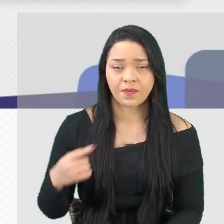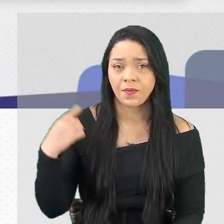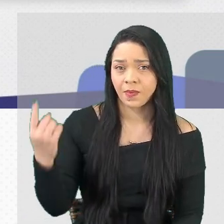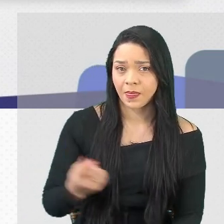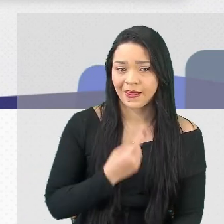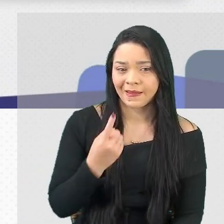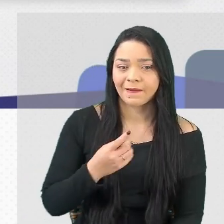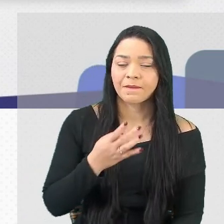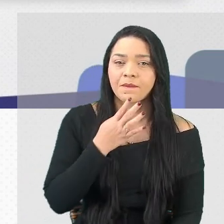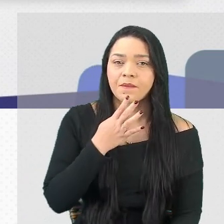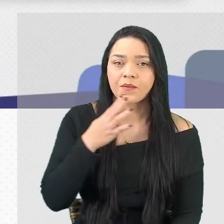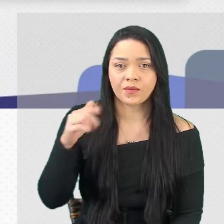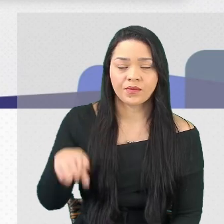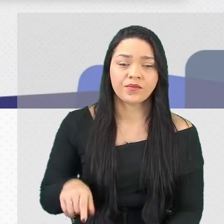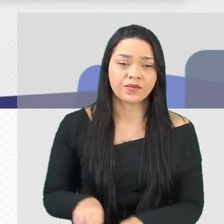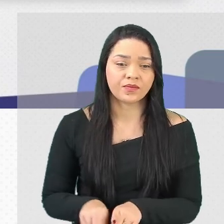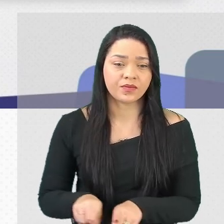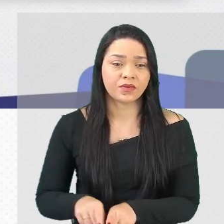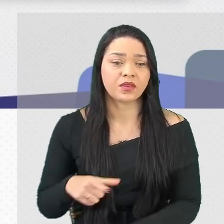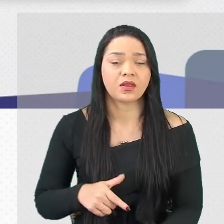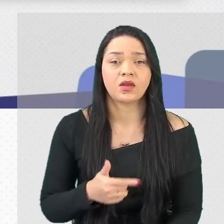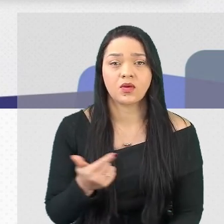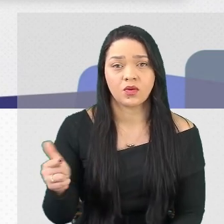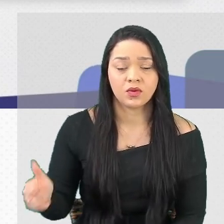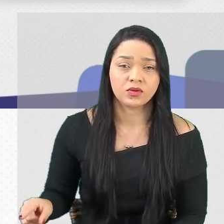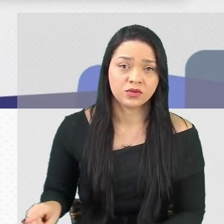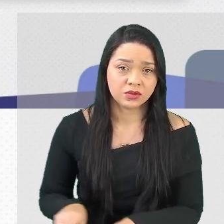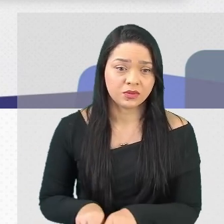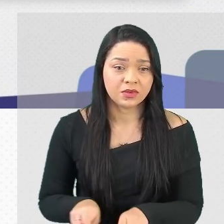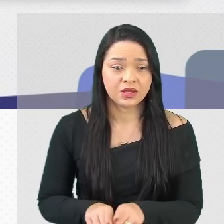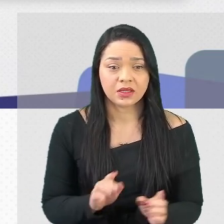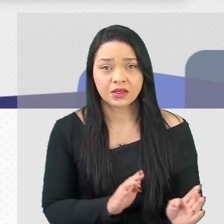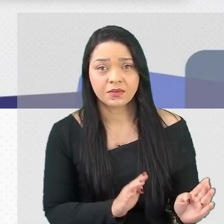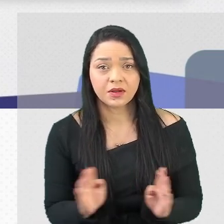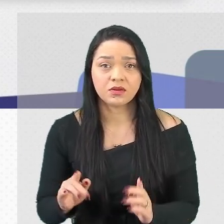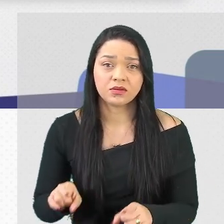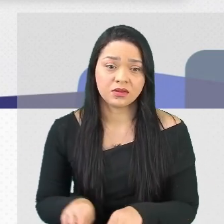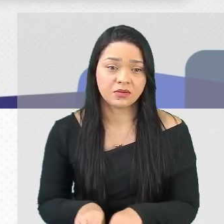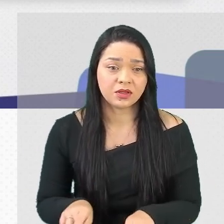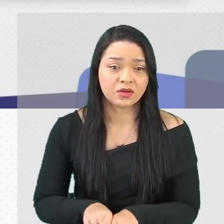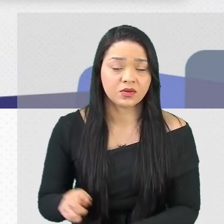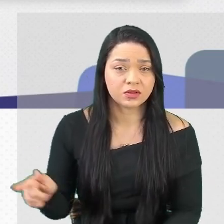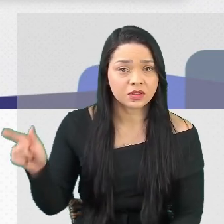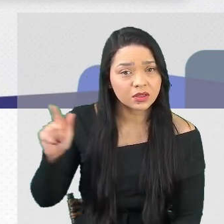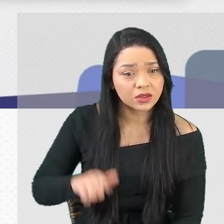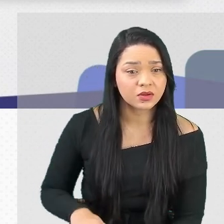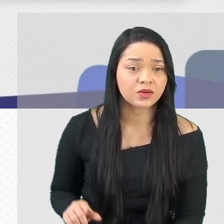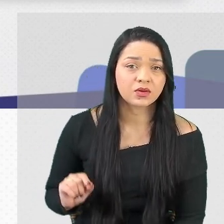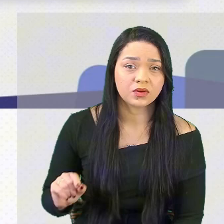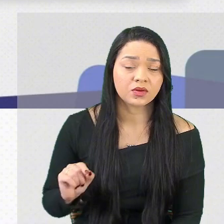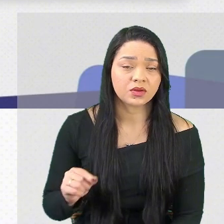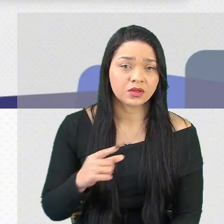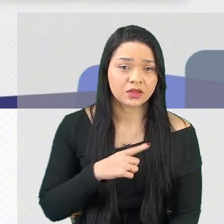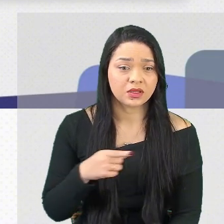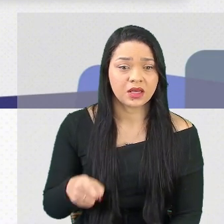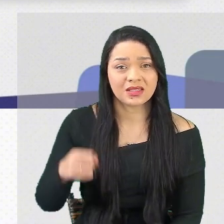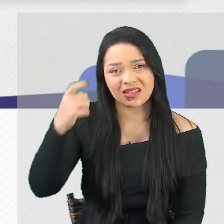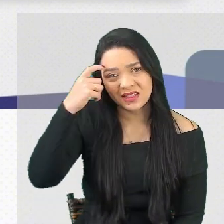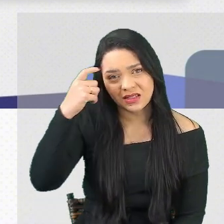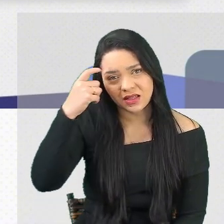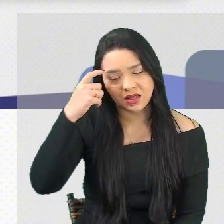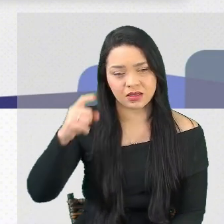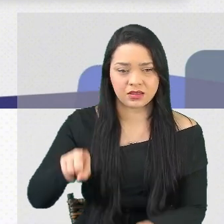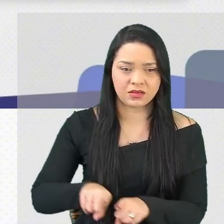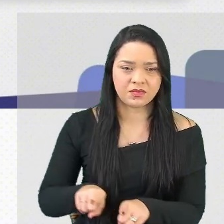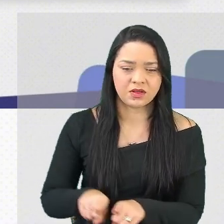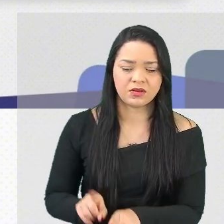aqui delimitamos para vocês, existem outros também teóricos que estavam naquele período, que conseguiram, de uma certa maneira, trazer com que essas ideias, e elas não